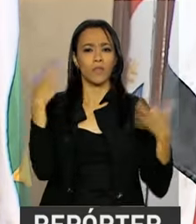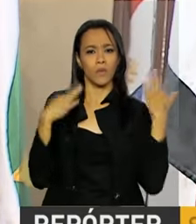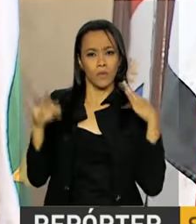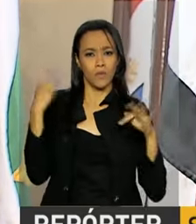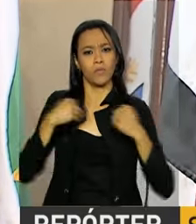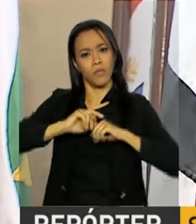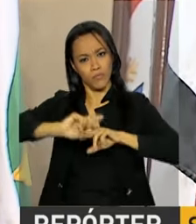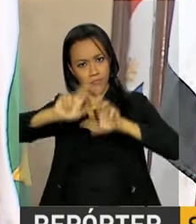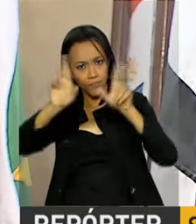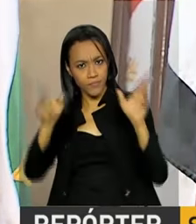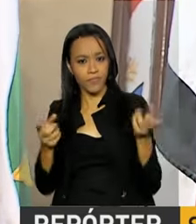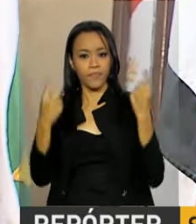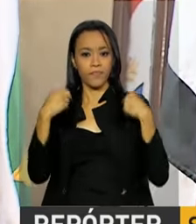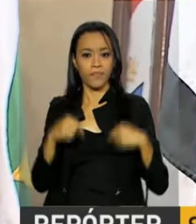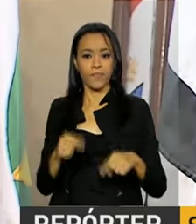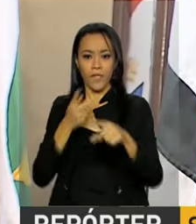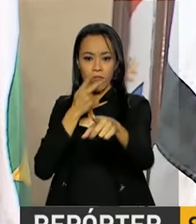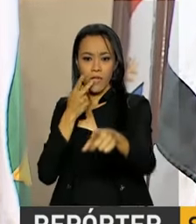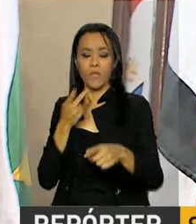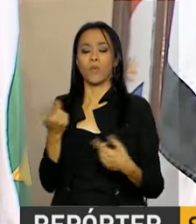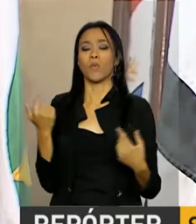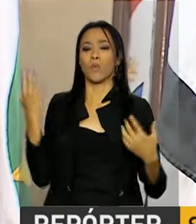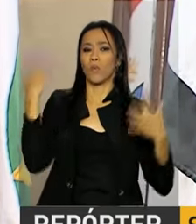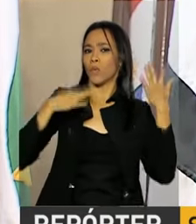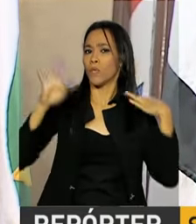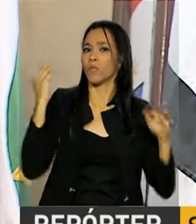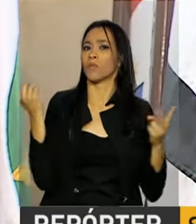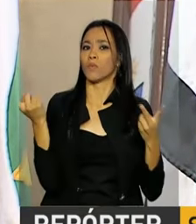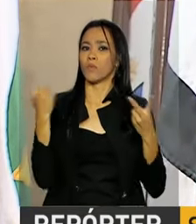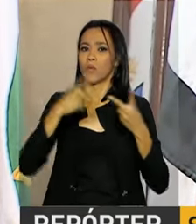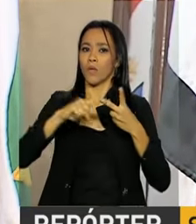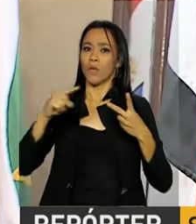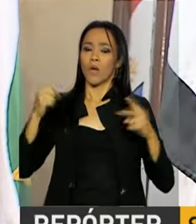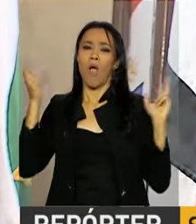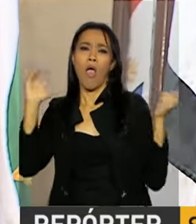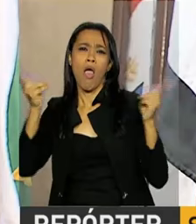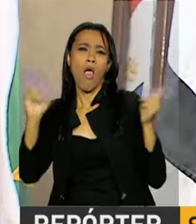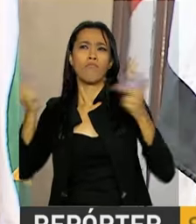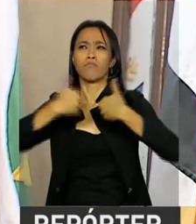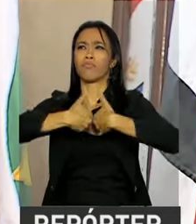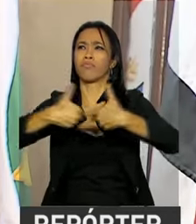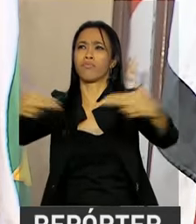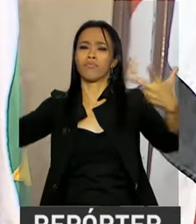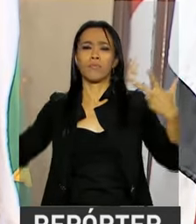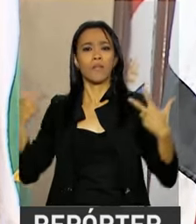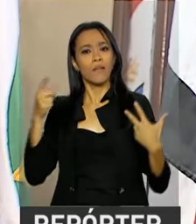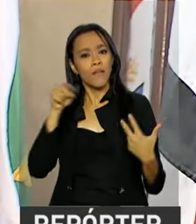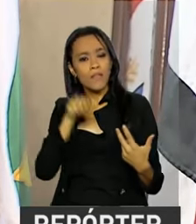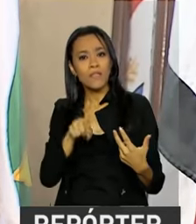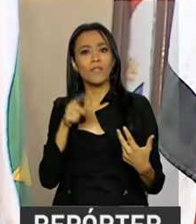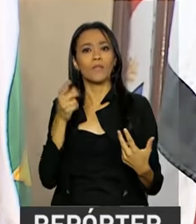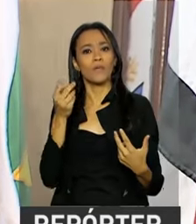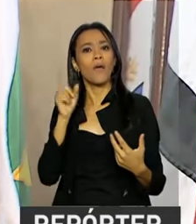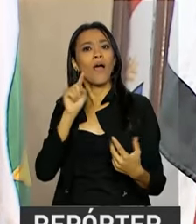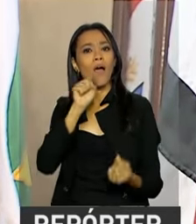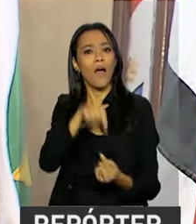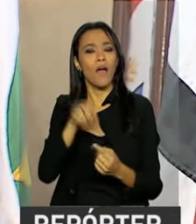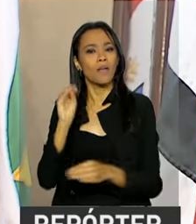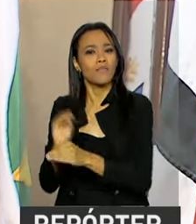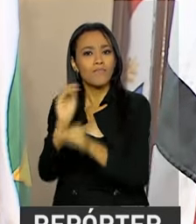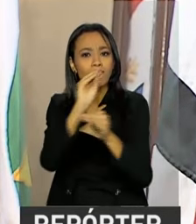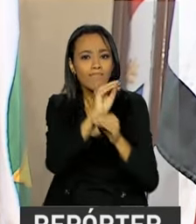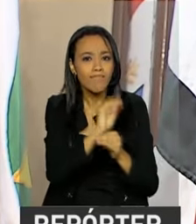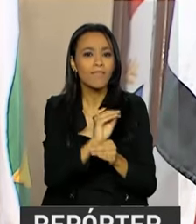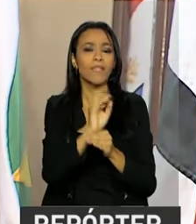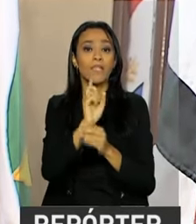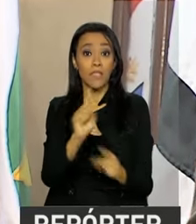lazer e a educação ambiental tem potencial para ampliar a preservação e estimular as